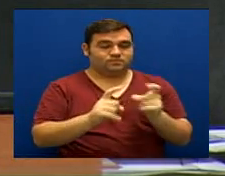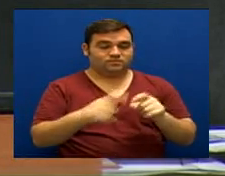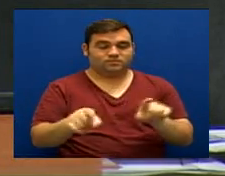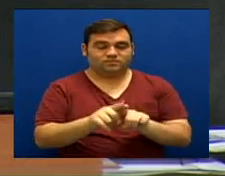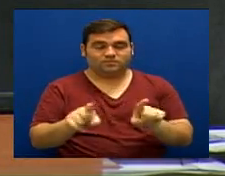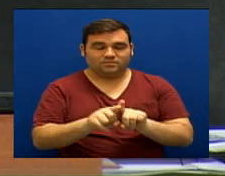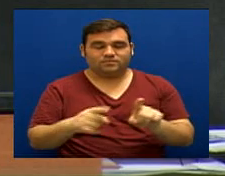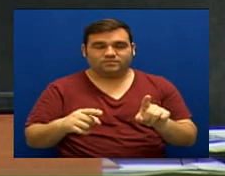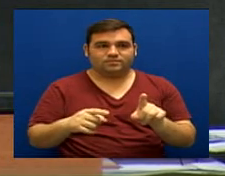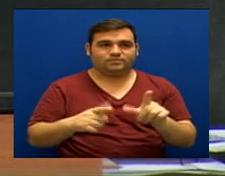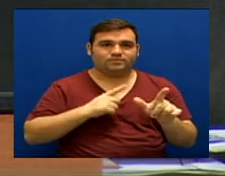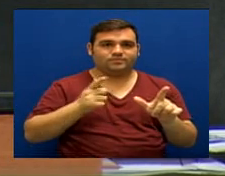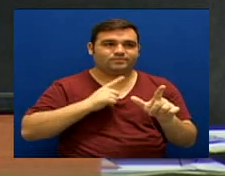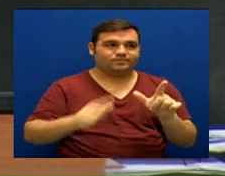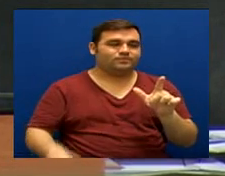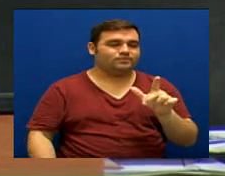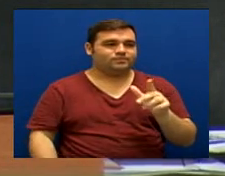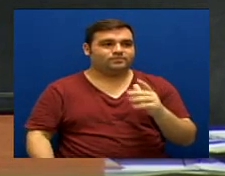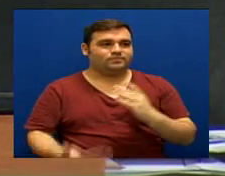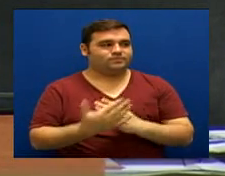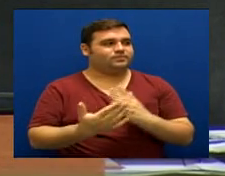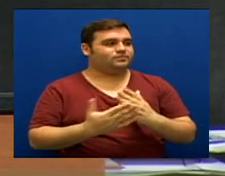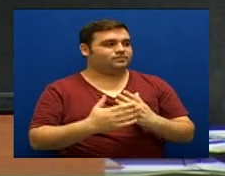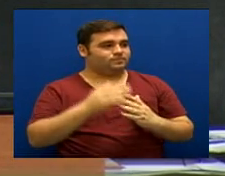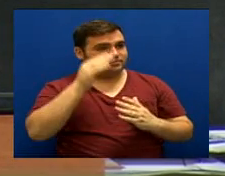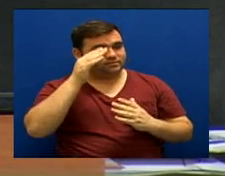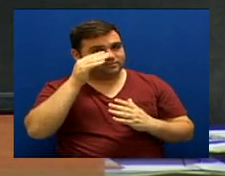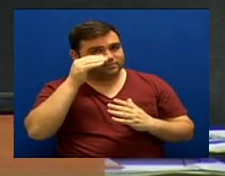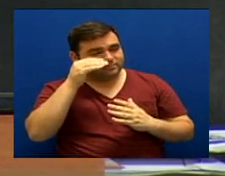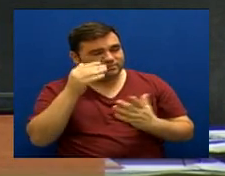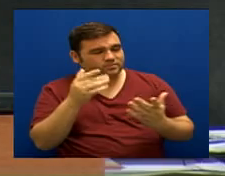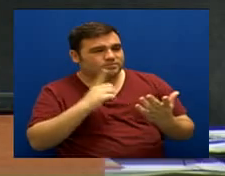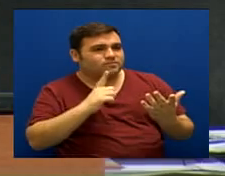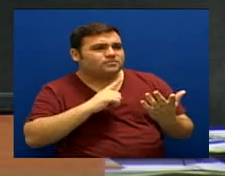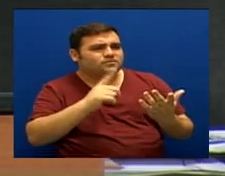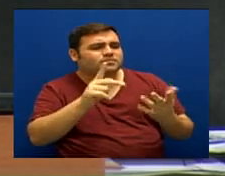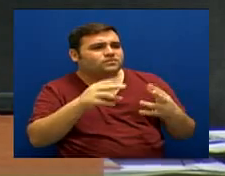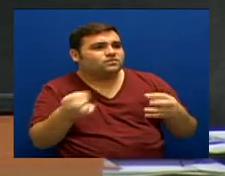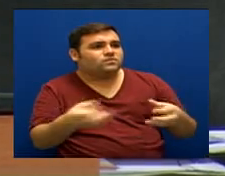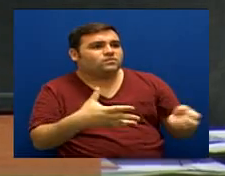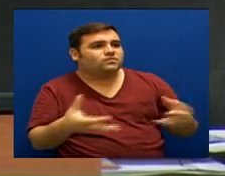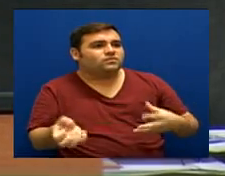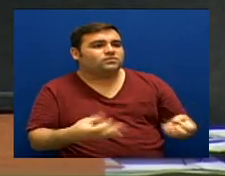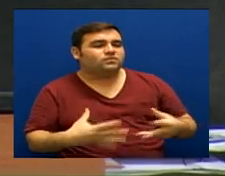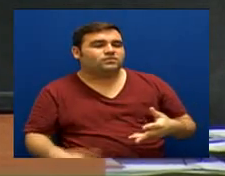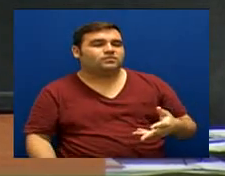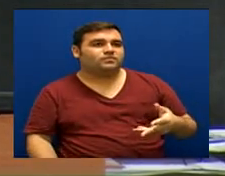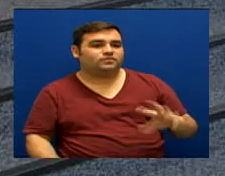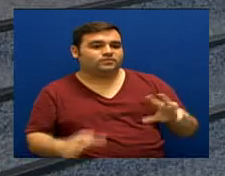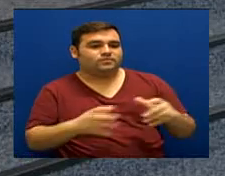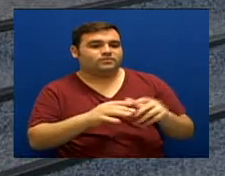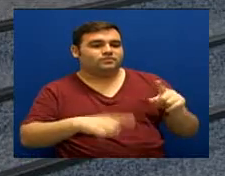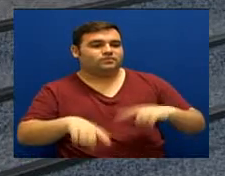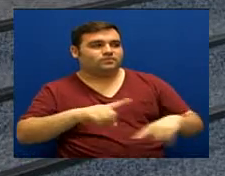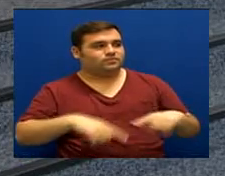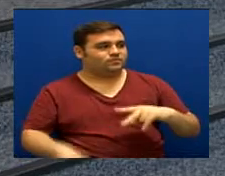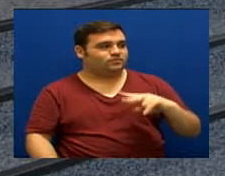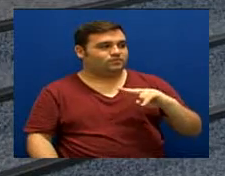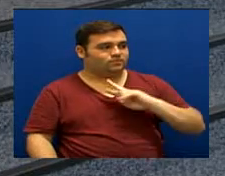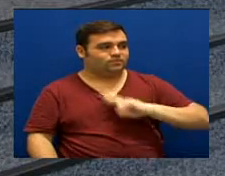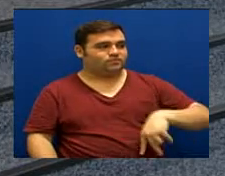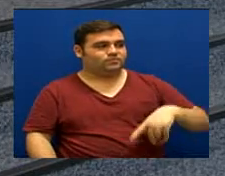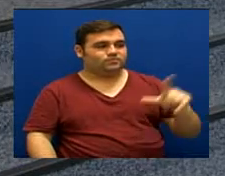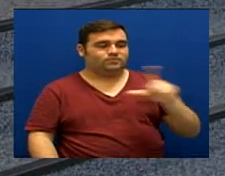interesse é por parte dessa nova nessa nova gestão de vereadores